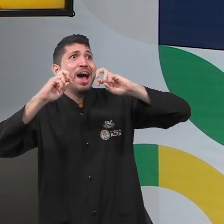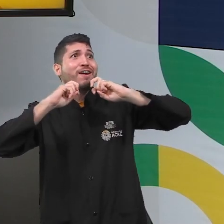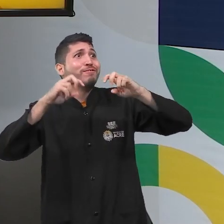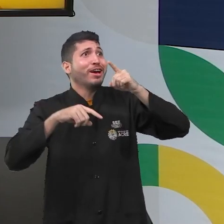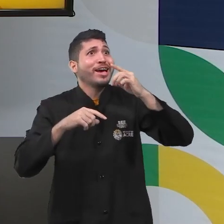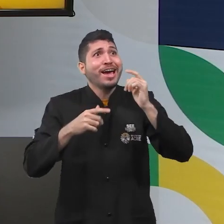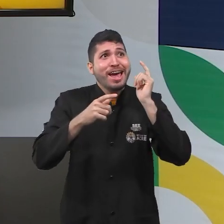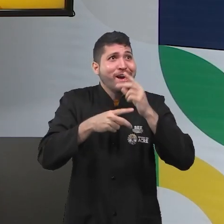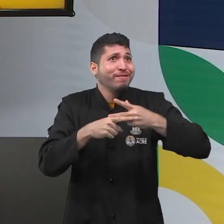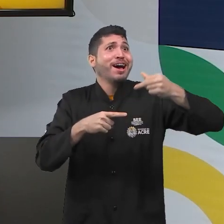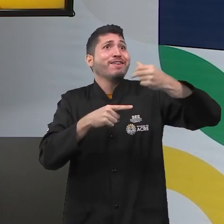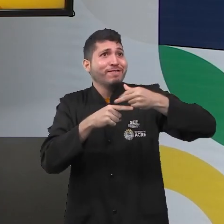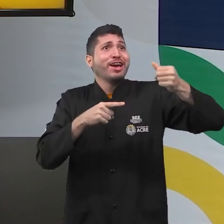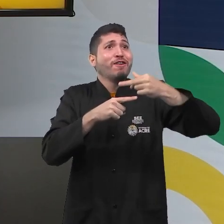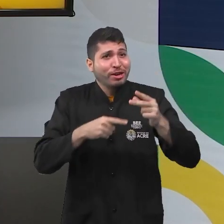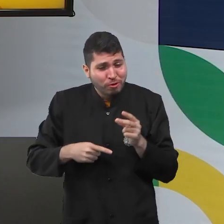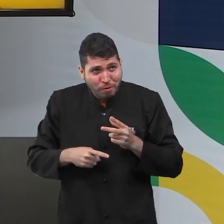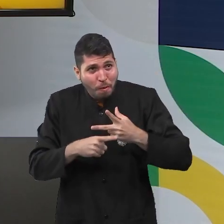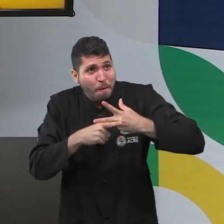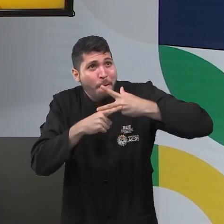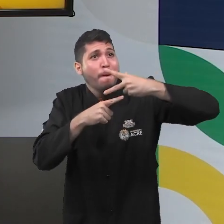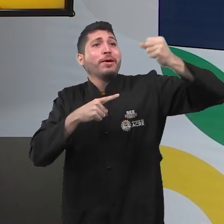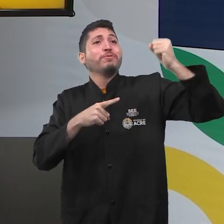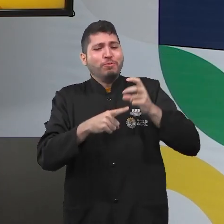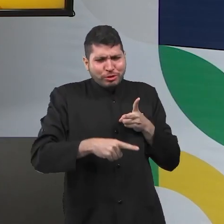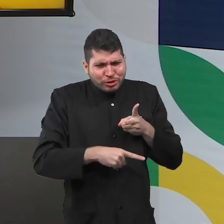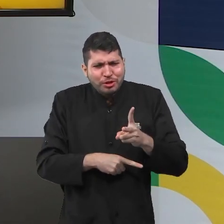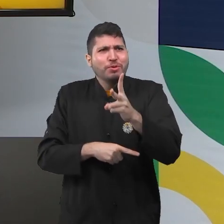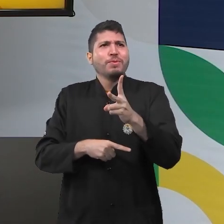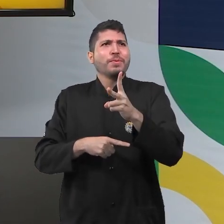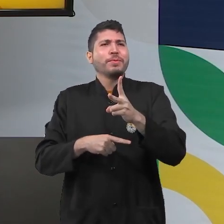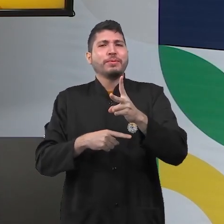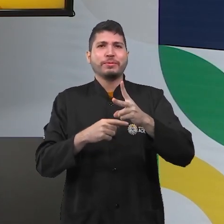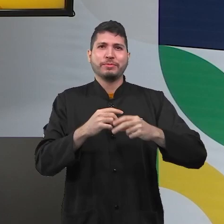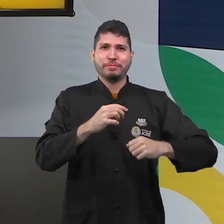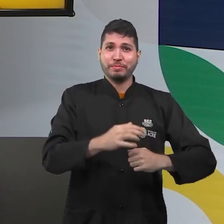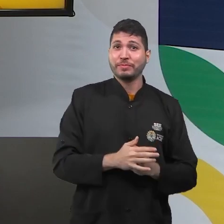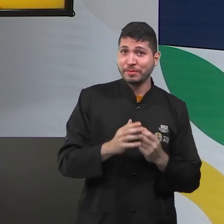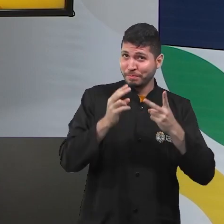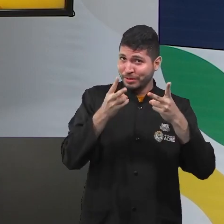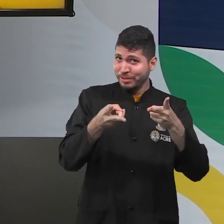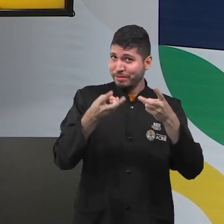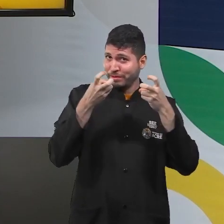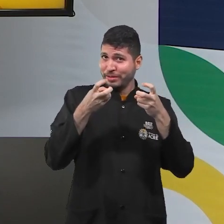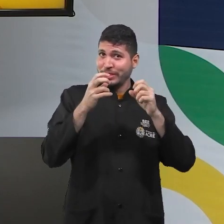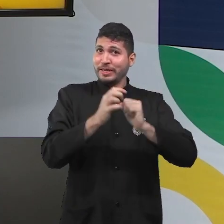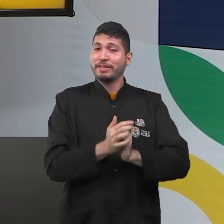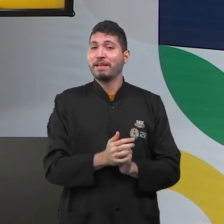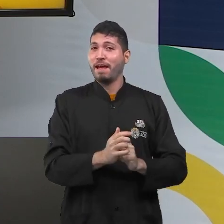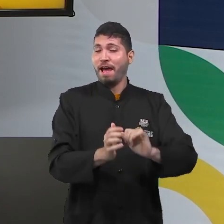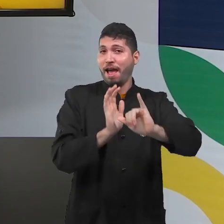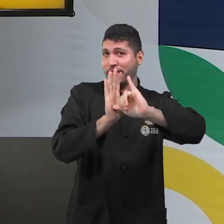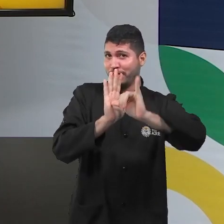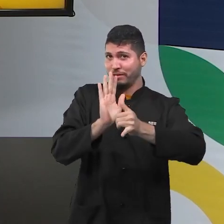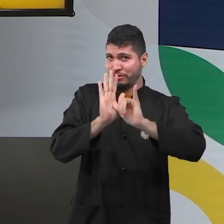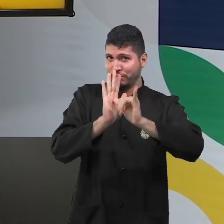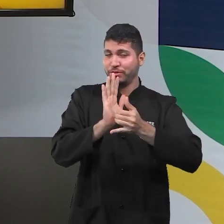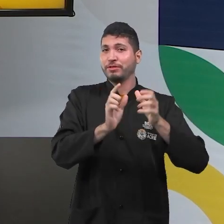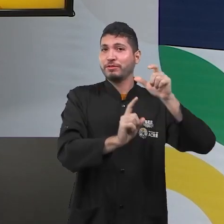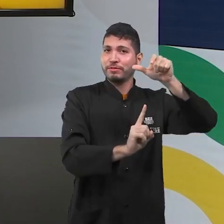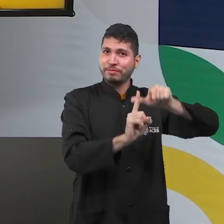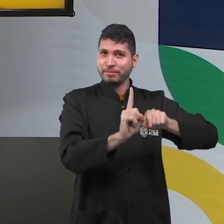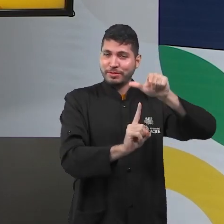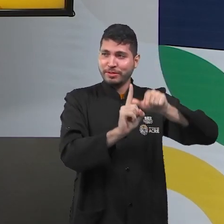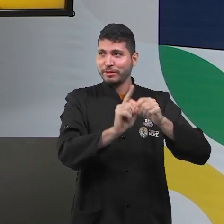já havia cruzado a linha de chegada. Então, observamos aí que temos elementos da narrativa, os personagens, temos ali a trama, né, com o enredo